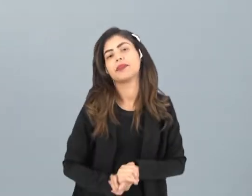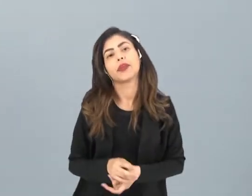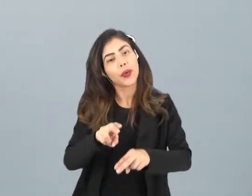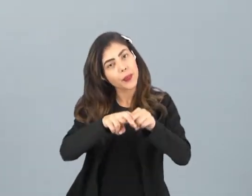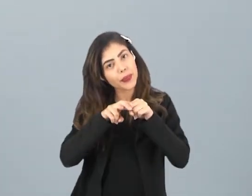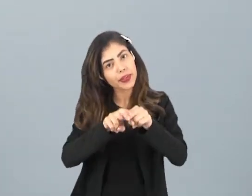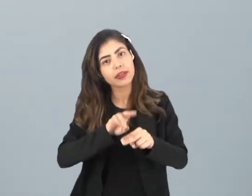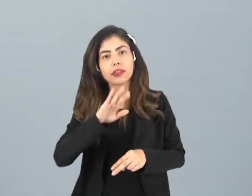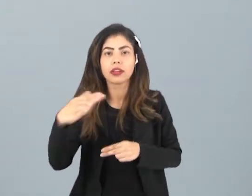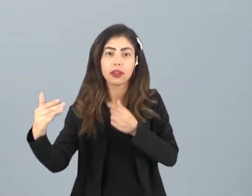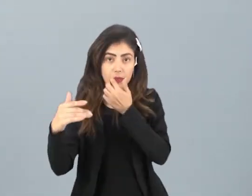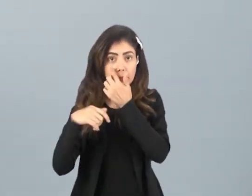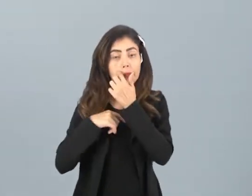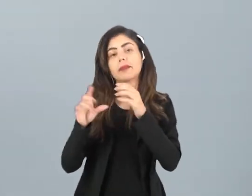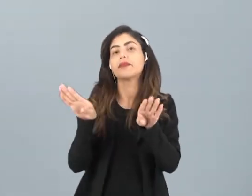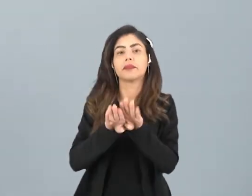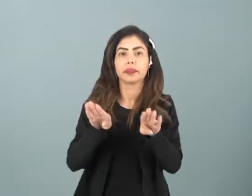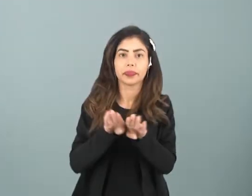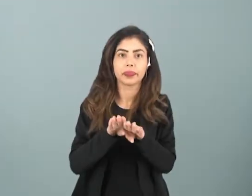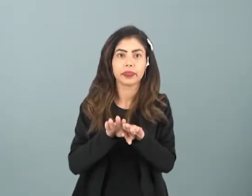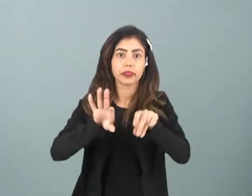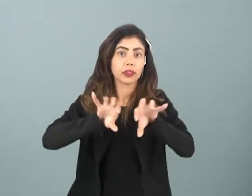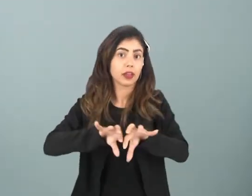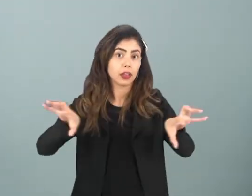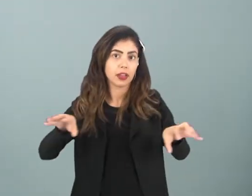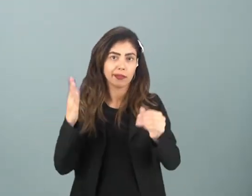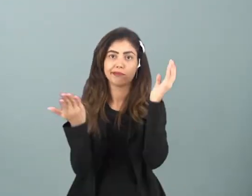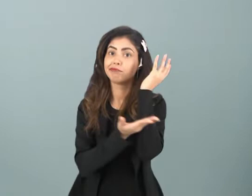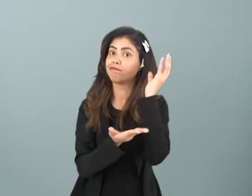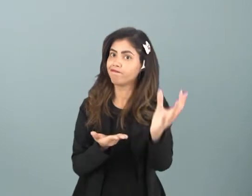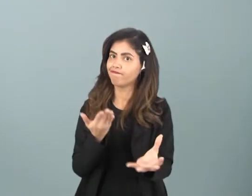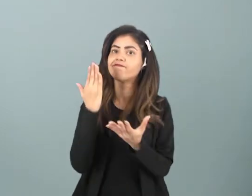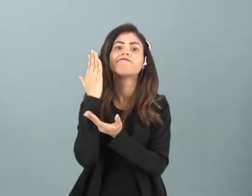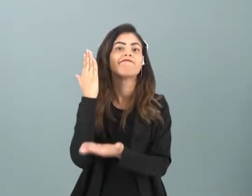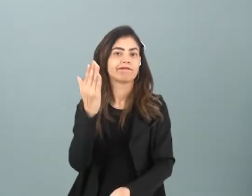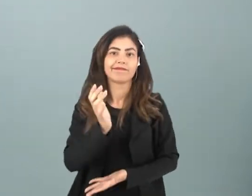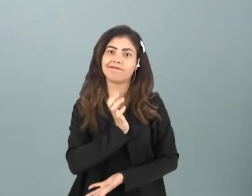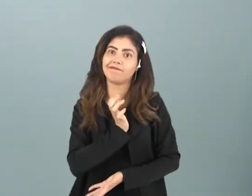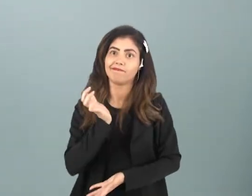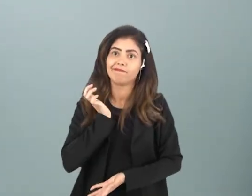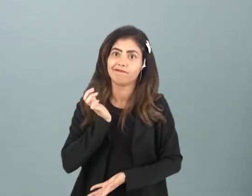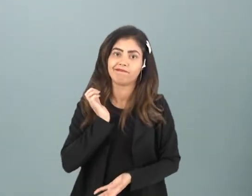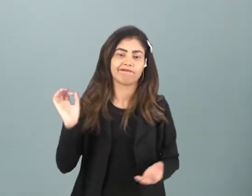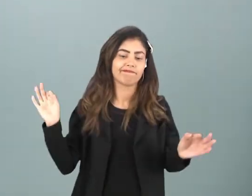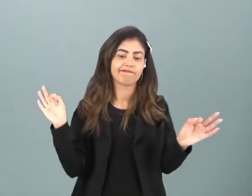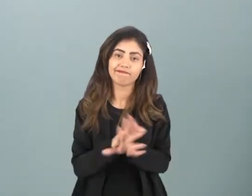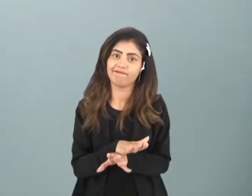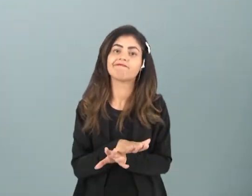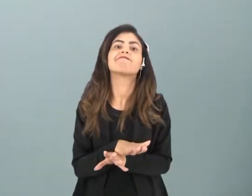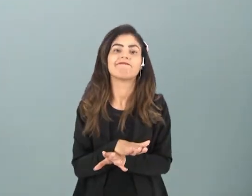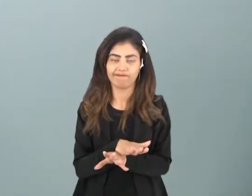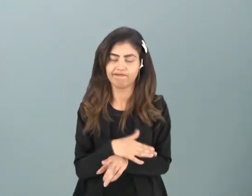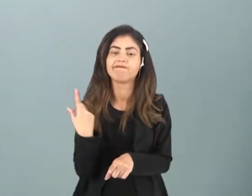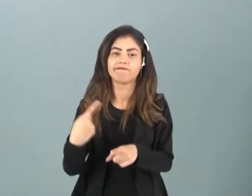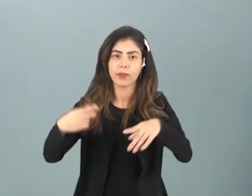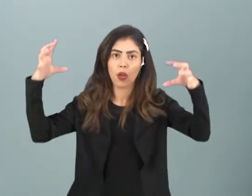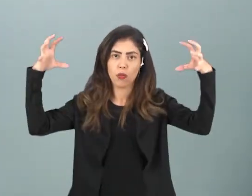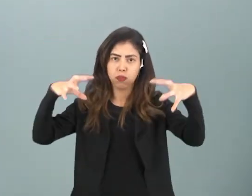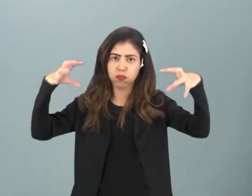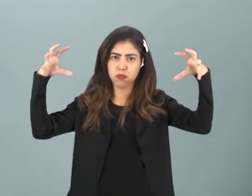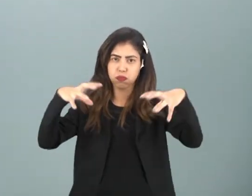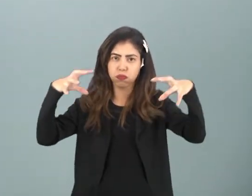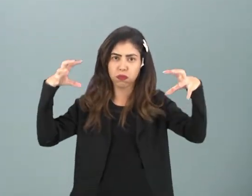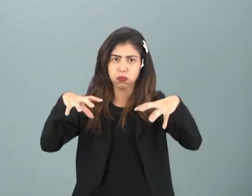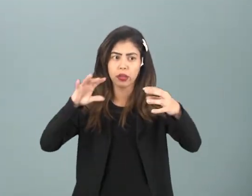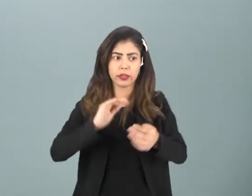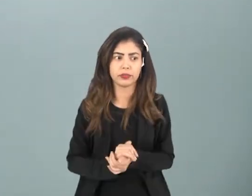que quando essas regiões são descampadas, desmatadas, essa riqueza se perde, porque a chuva, a incidência do